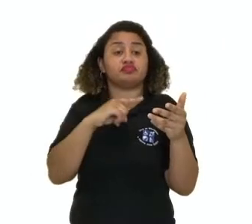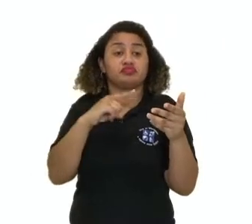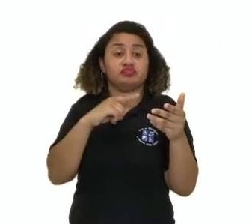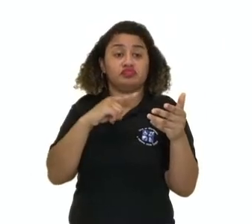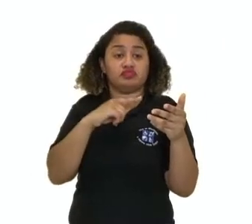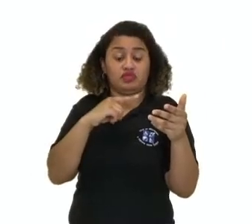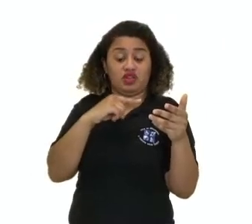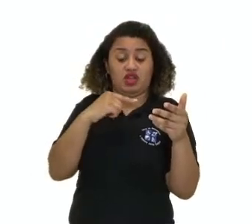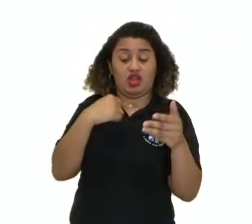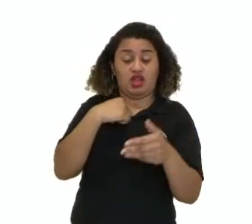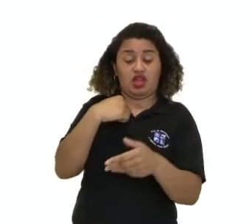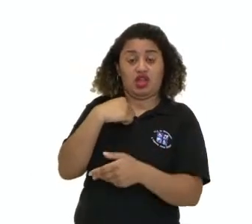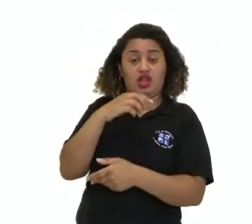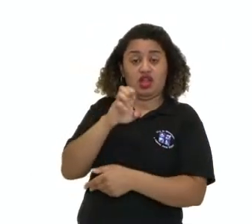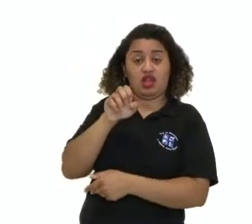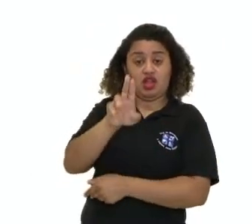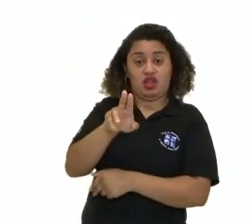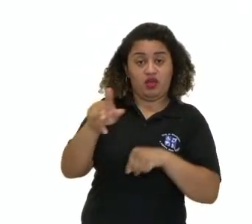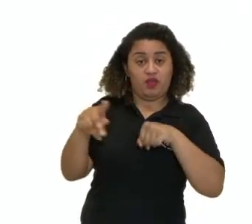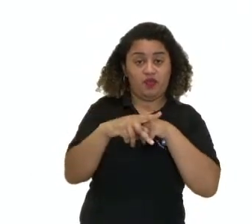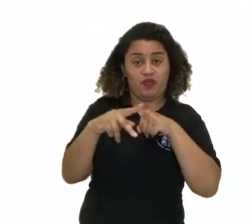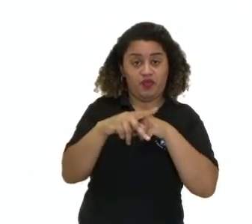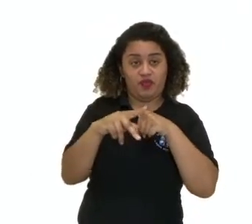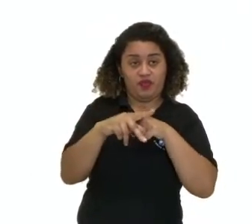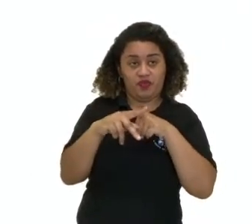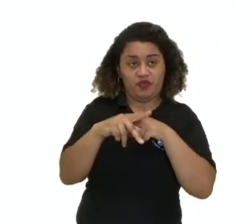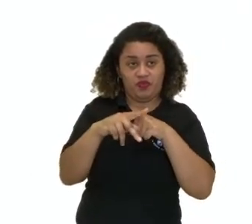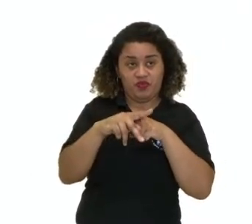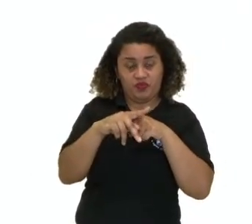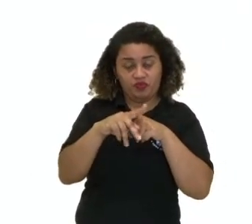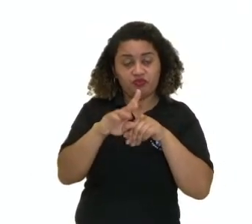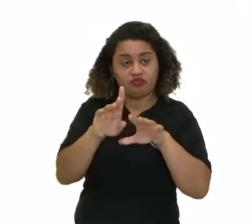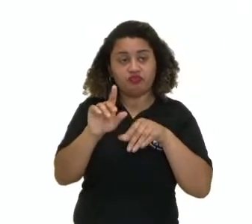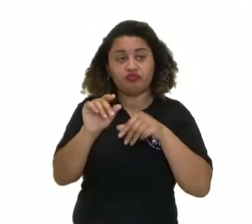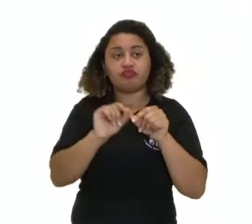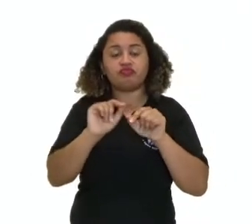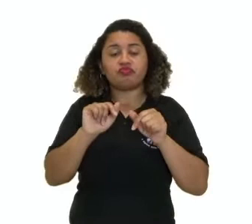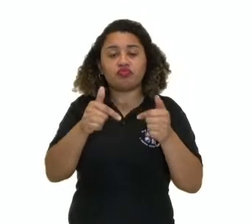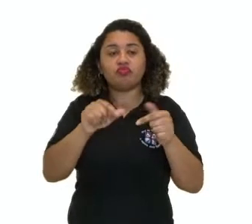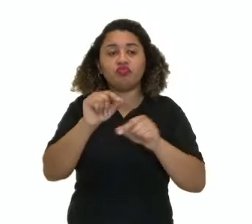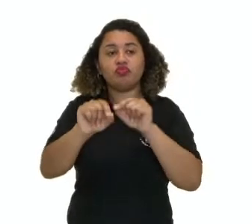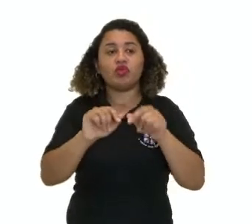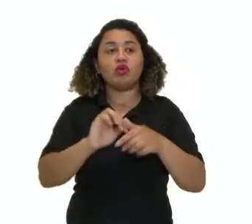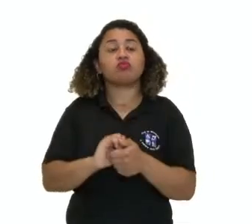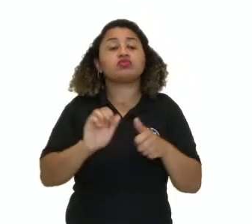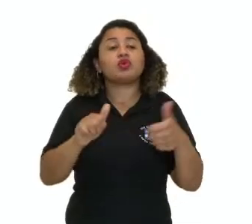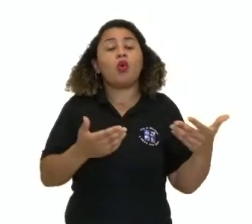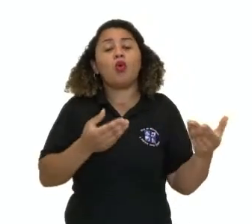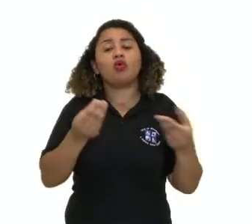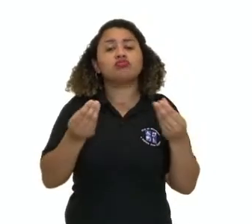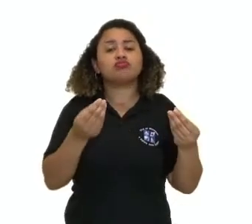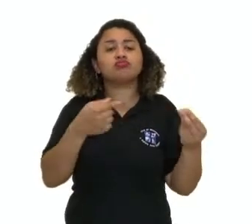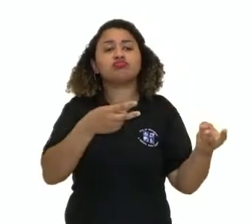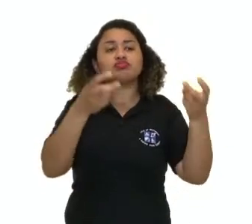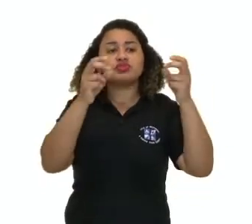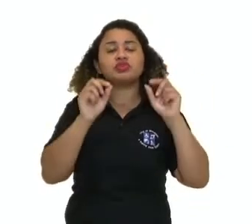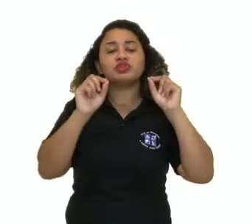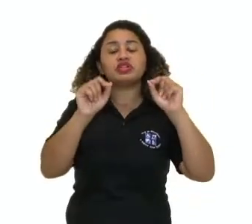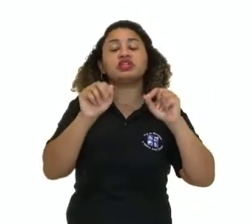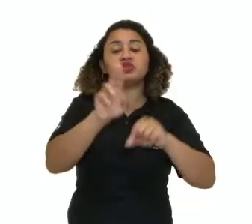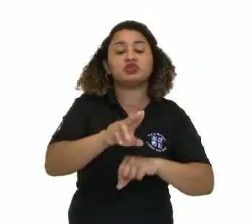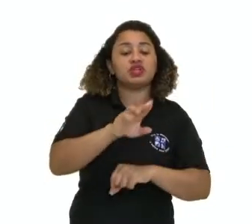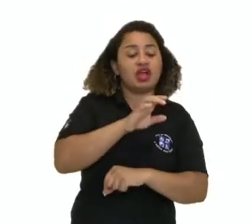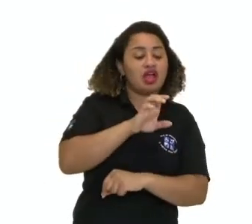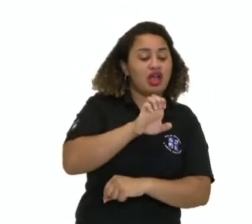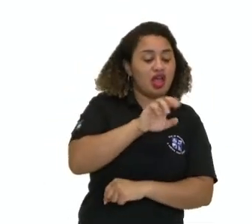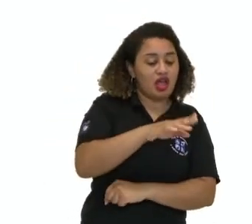eu, na função de sujeito do verbo fazer. Quando queremos certificar, nos certificar se devemos usar eu